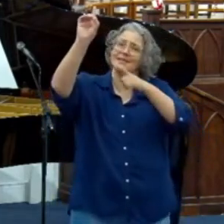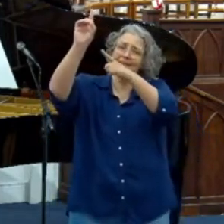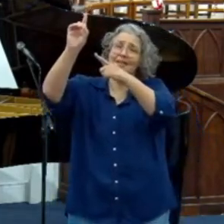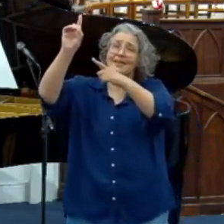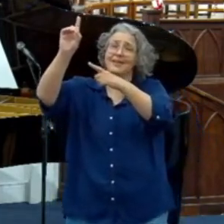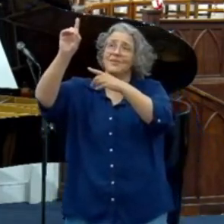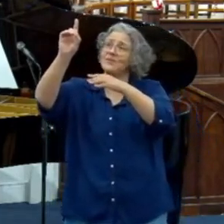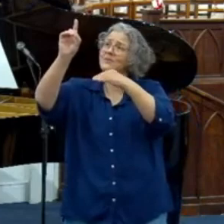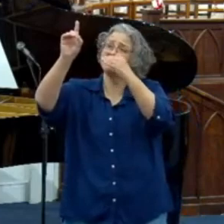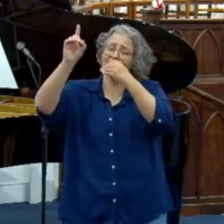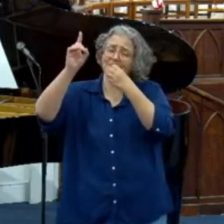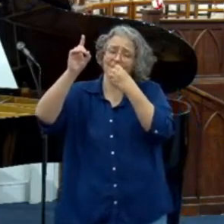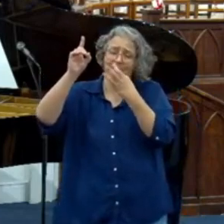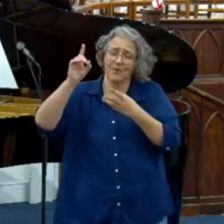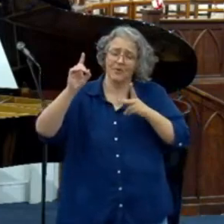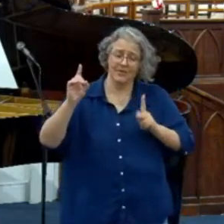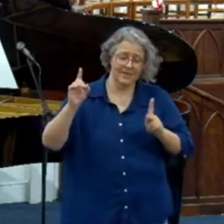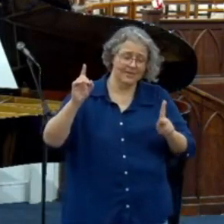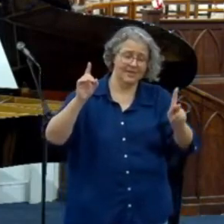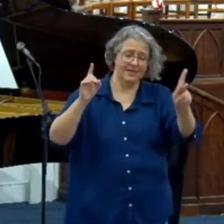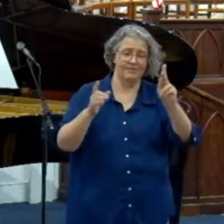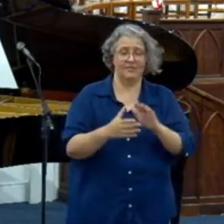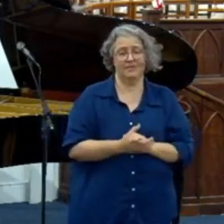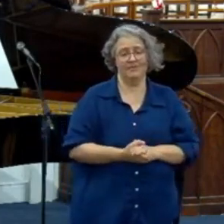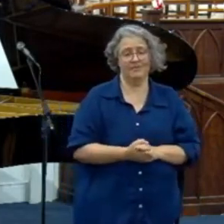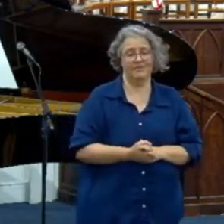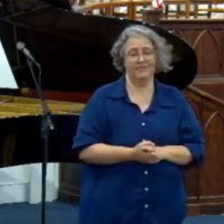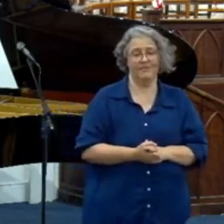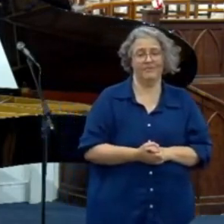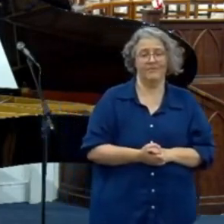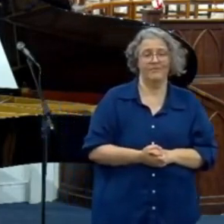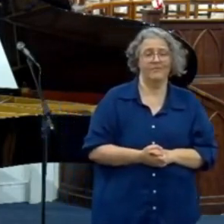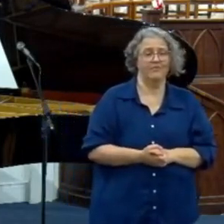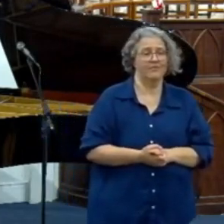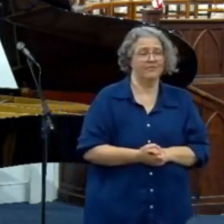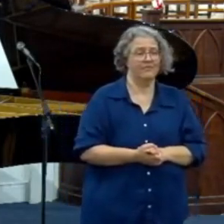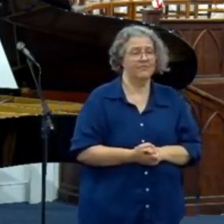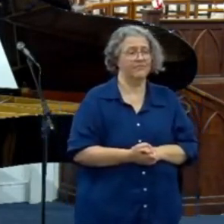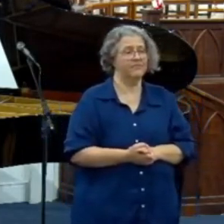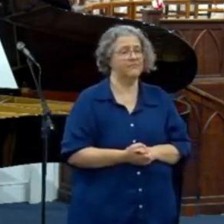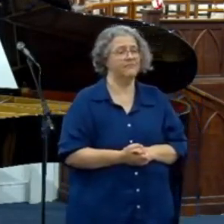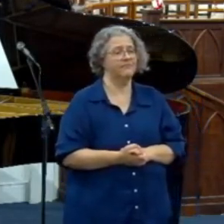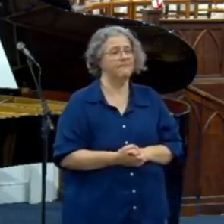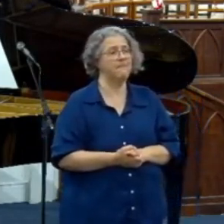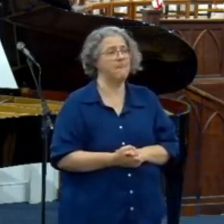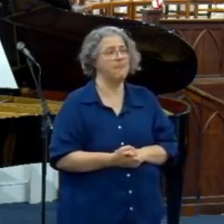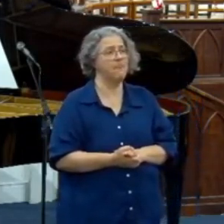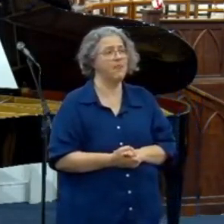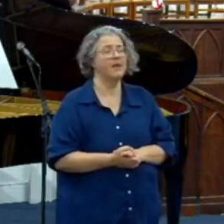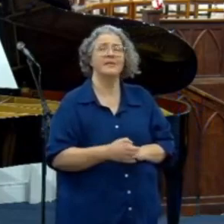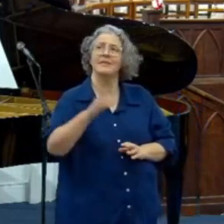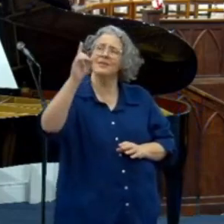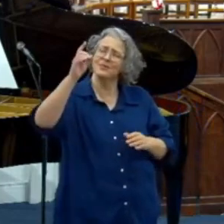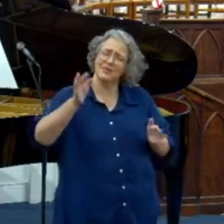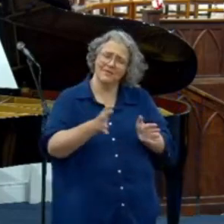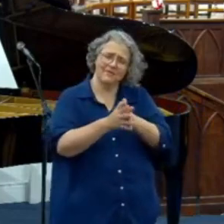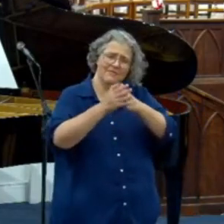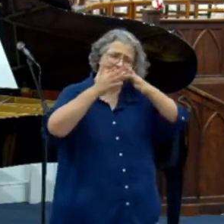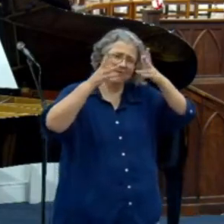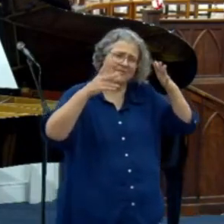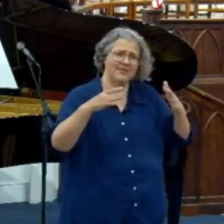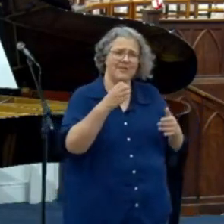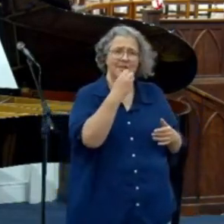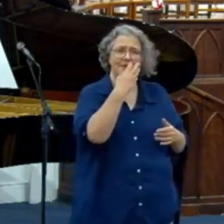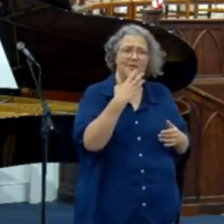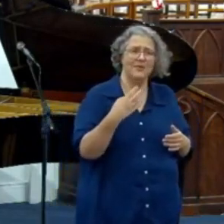de bondade, porque nós conhecemos atos bons, muitos são os atos bons dos homens, e é maravilhoso isso, é bom